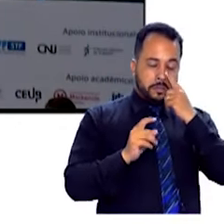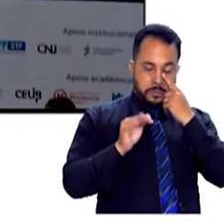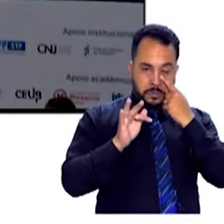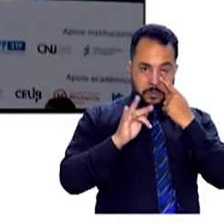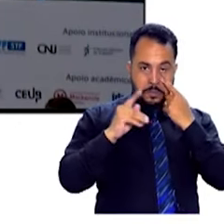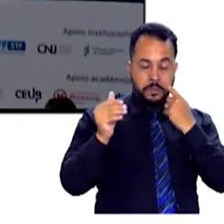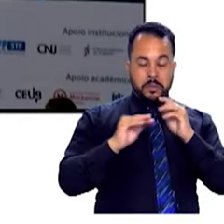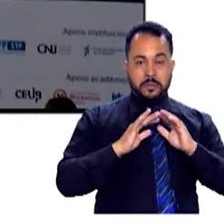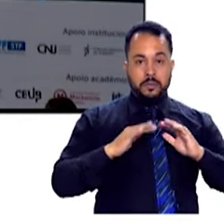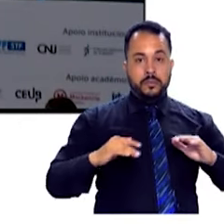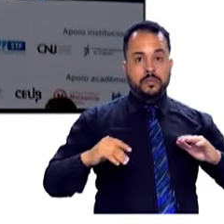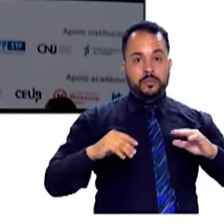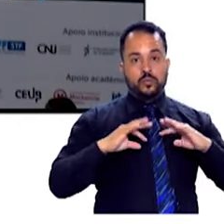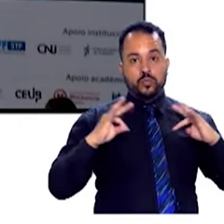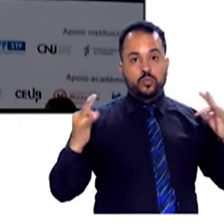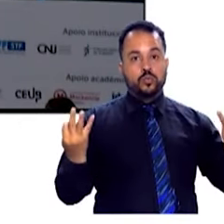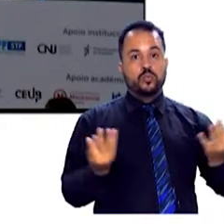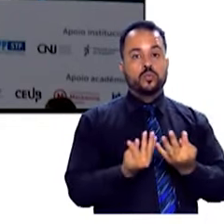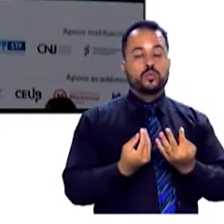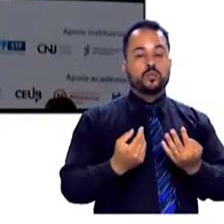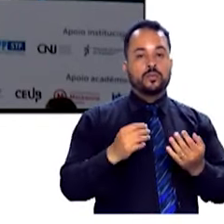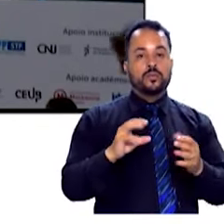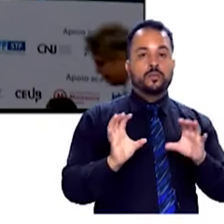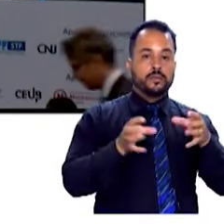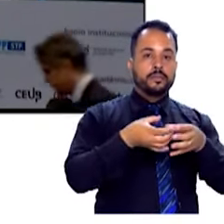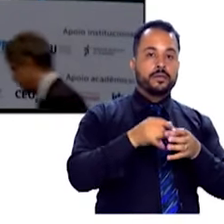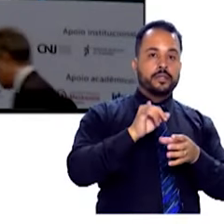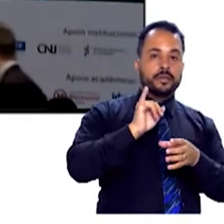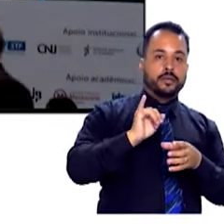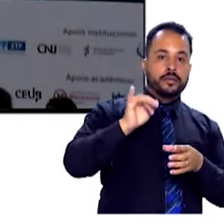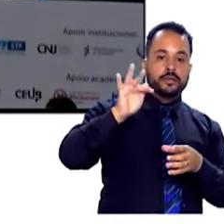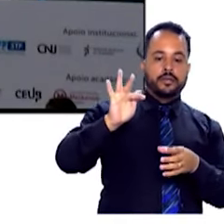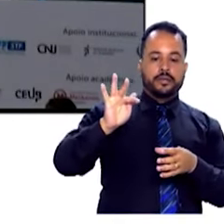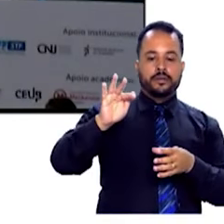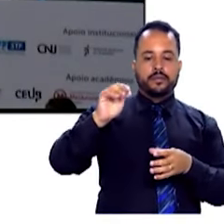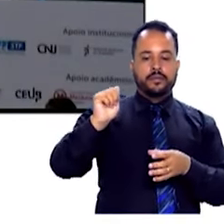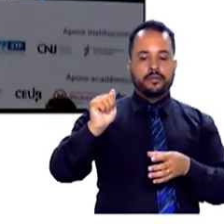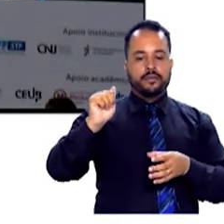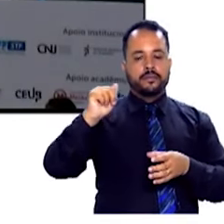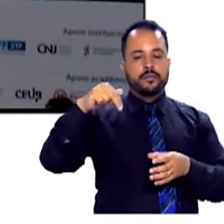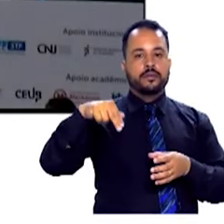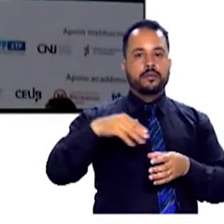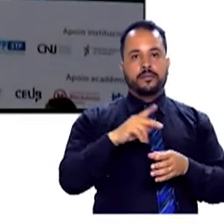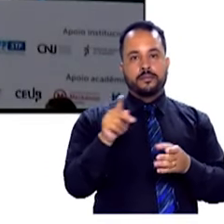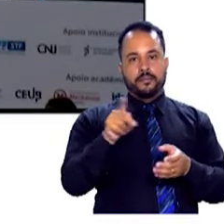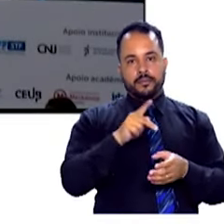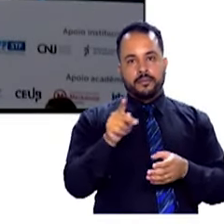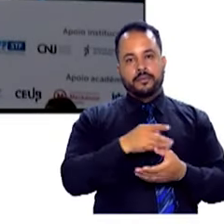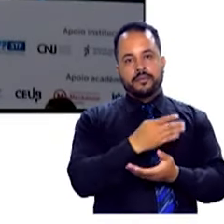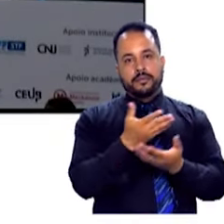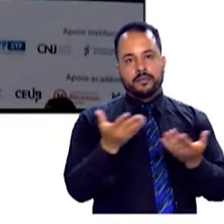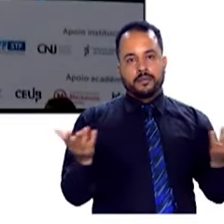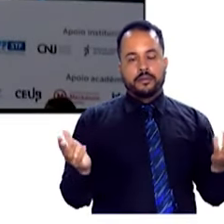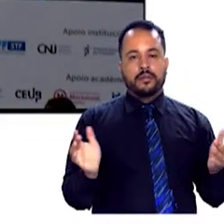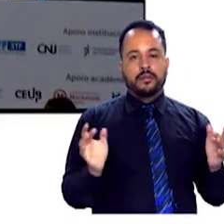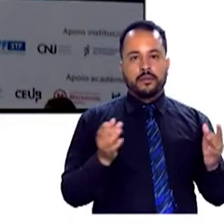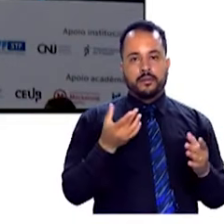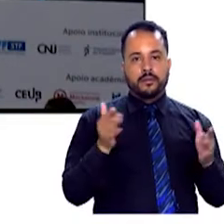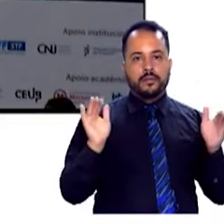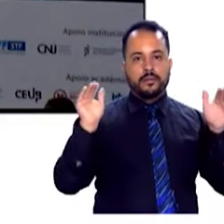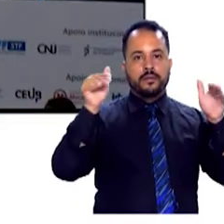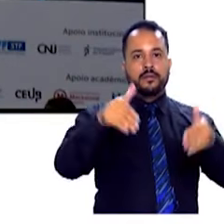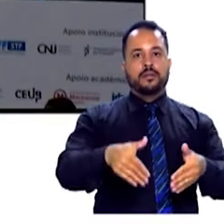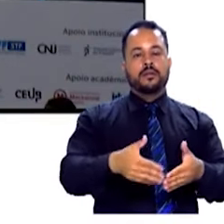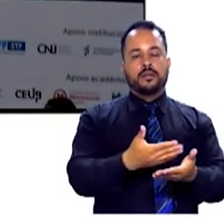equipe da infan saú professores aqui presentes e professoras muita